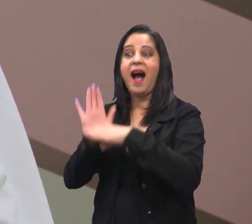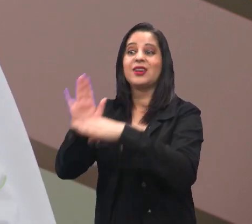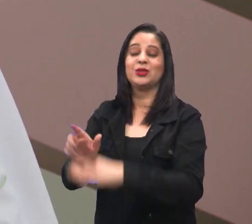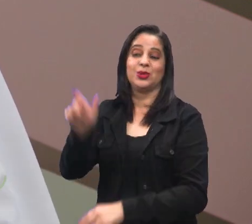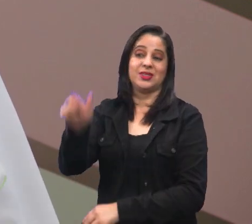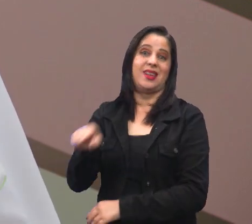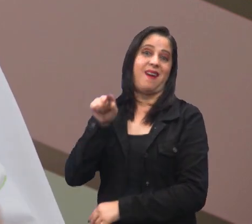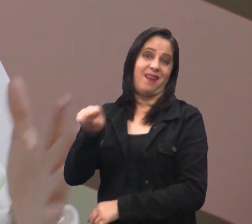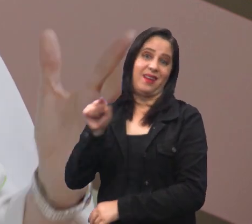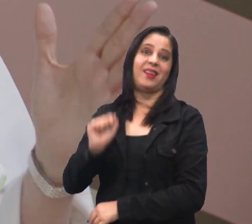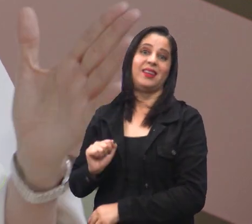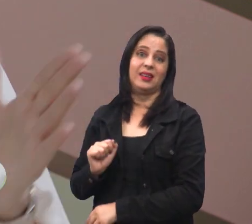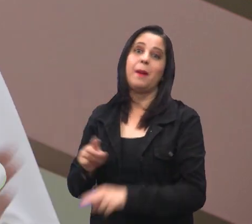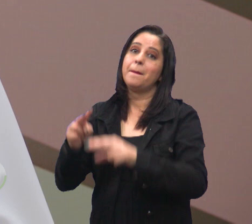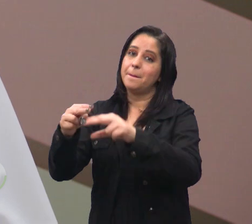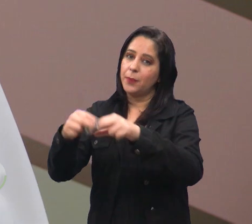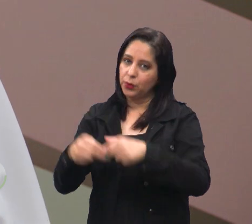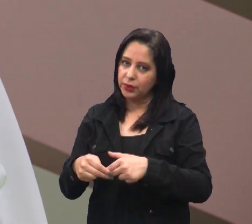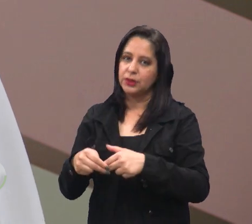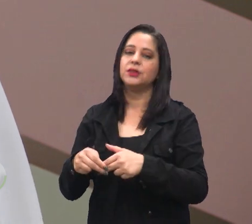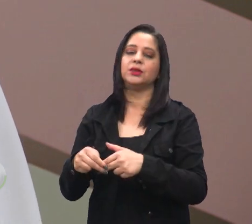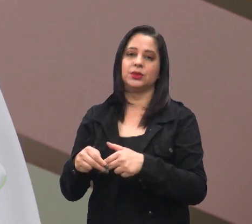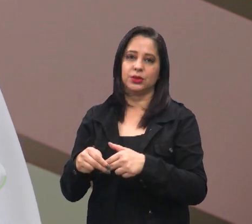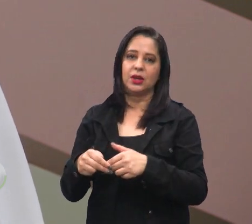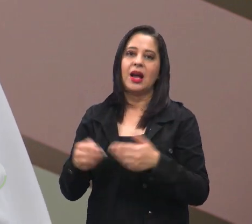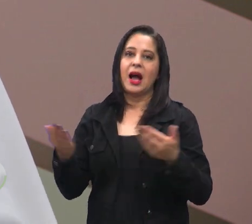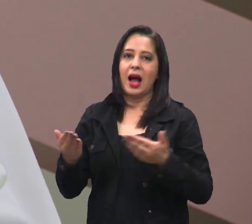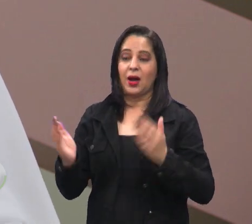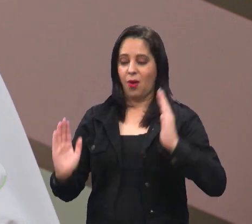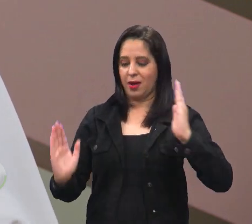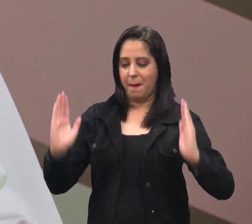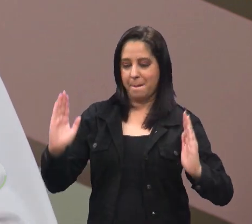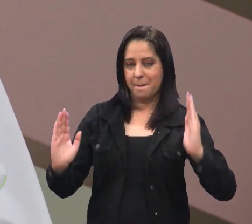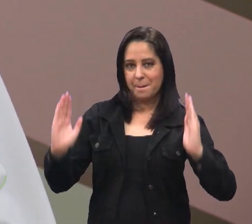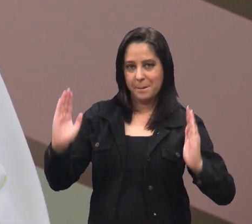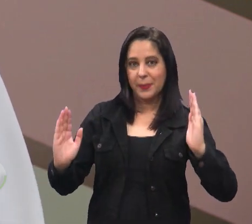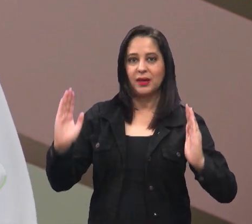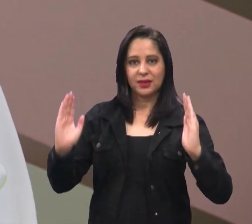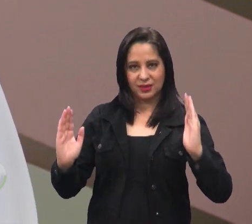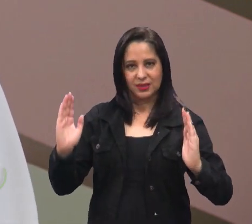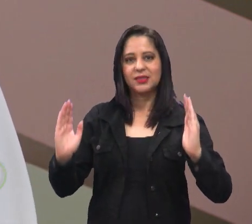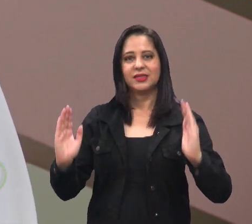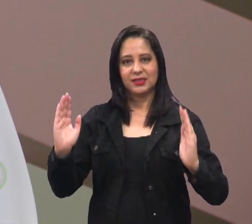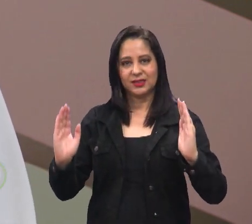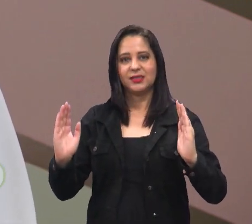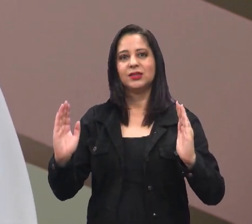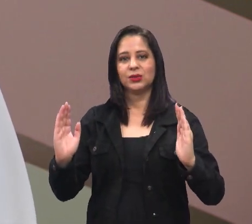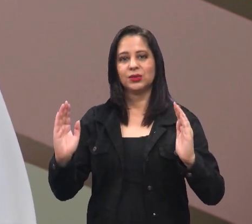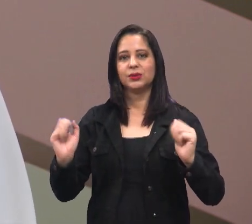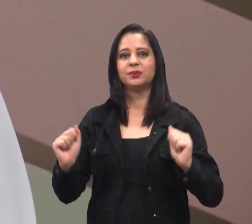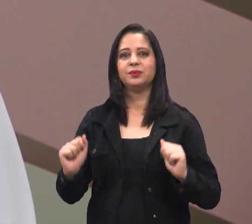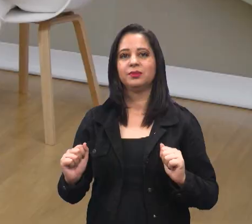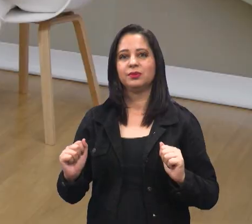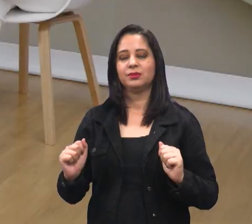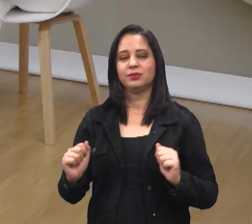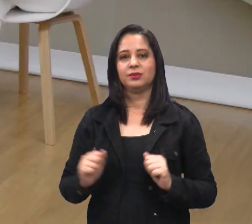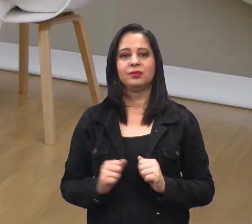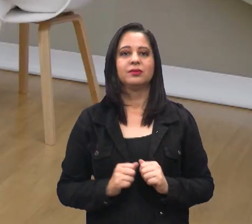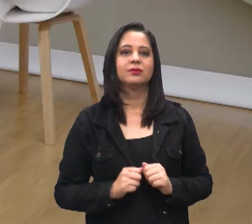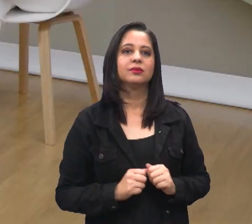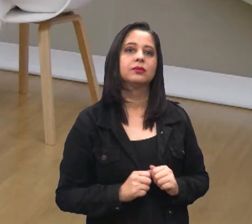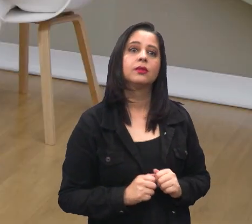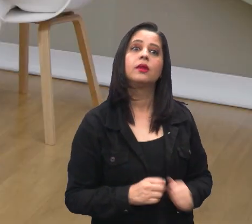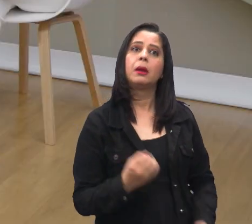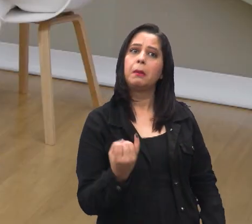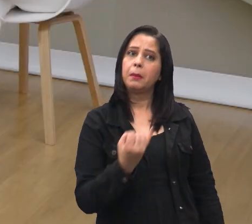de quem vai receber. Por isso também que o REDOME restringiu essa idade para doadores. Que maravilha. É importante também falar que